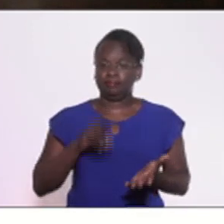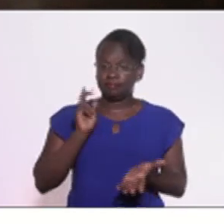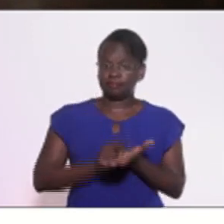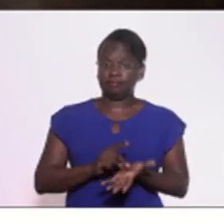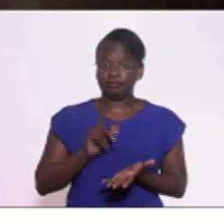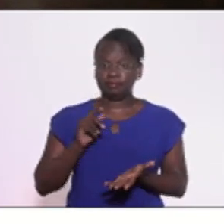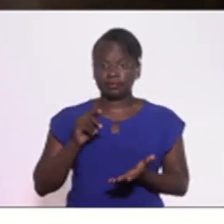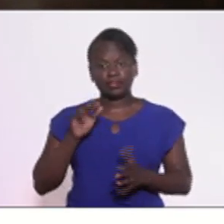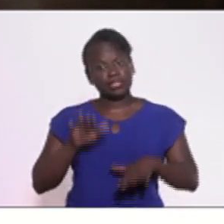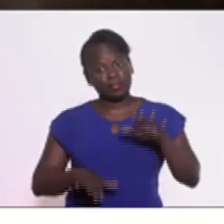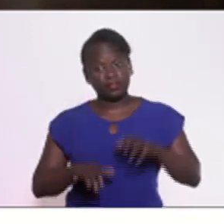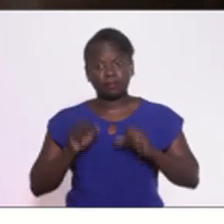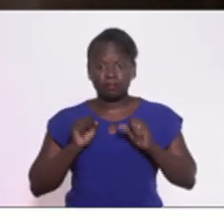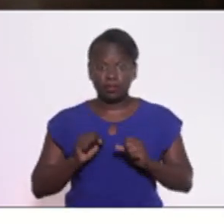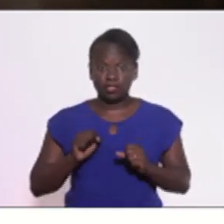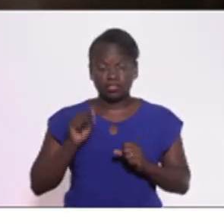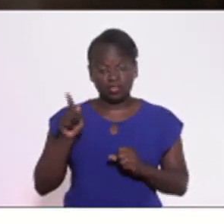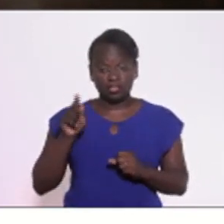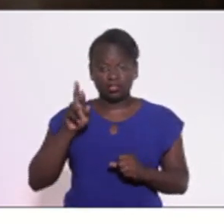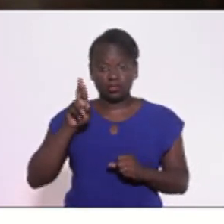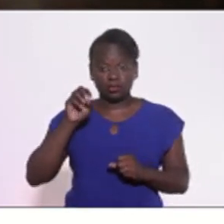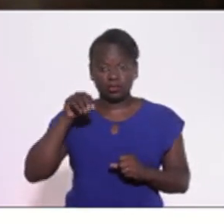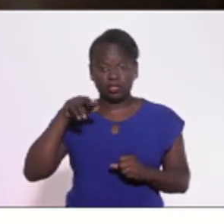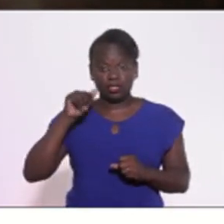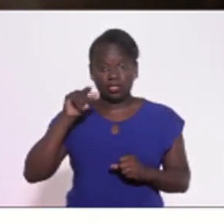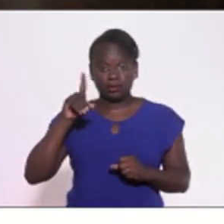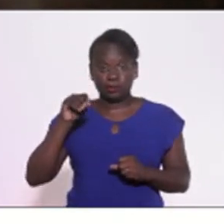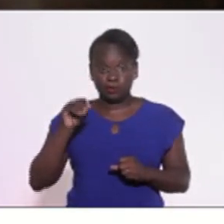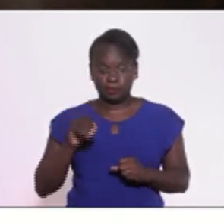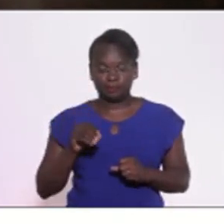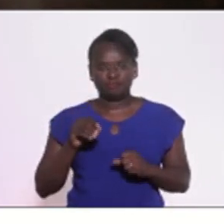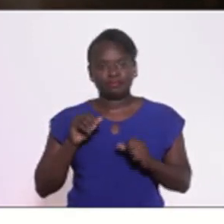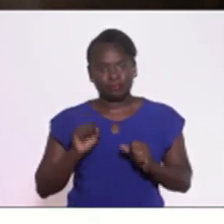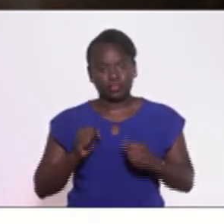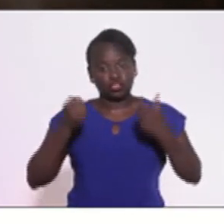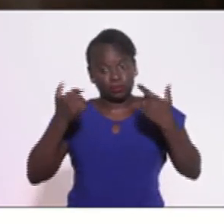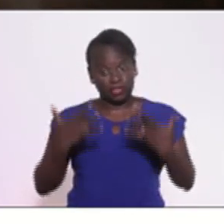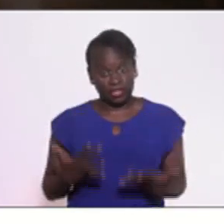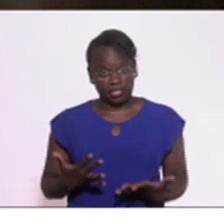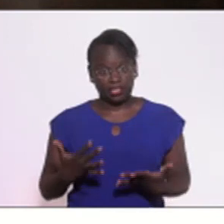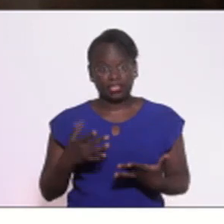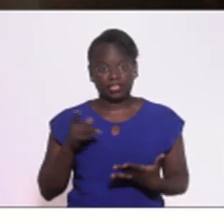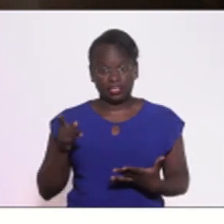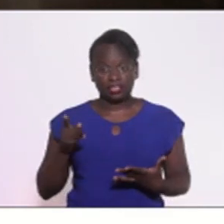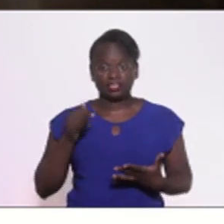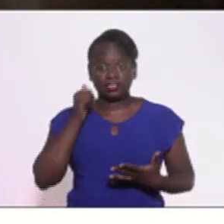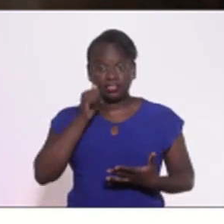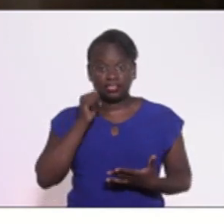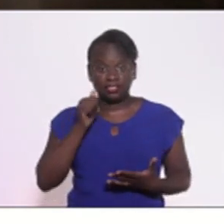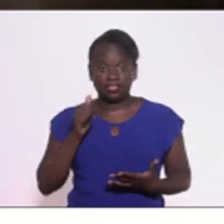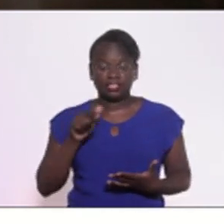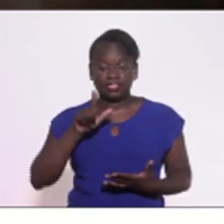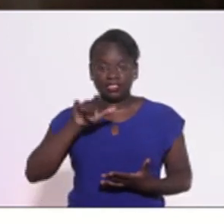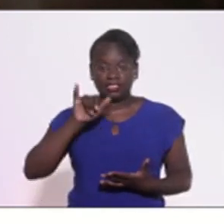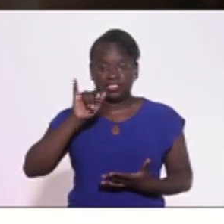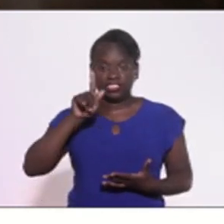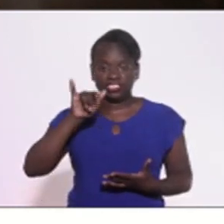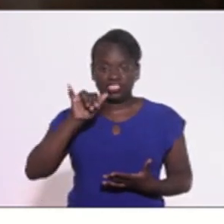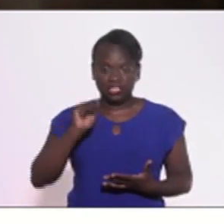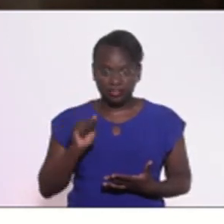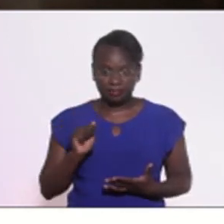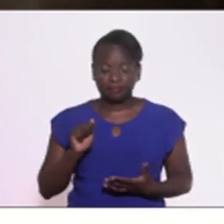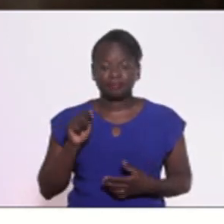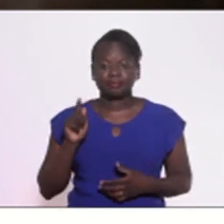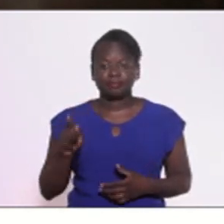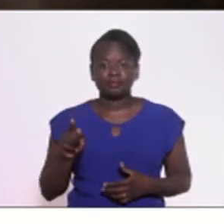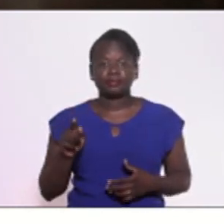que talvez, Rony, talvez, e quem possa dizer isso, talvez essa é a querida Lígia, ele